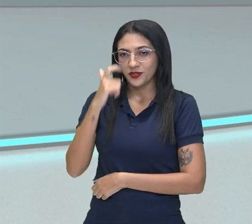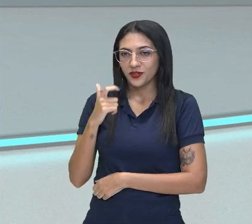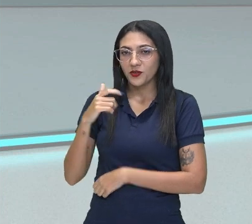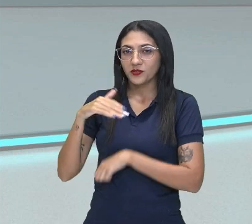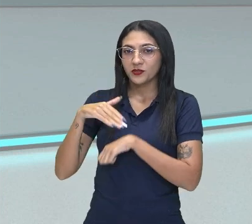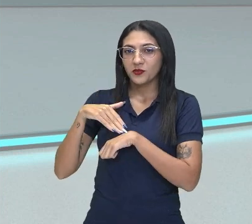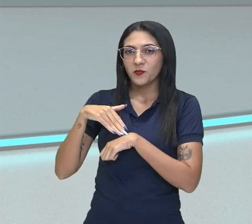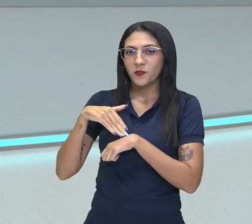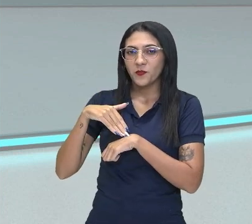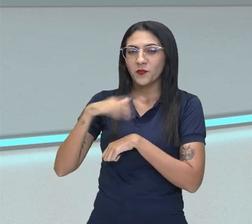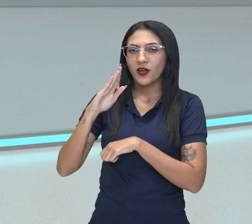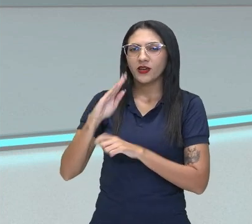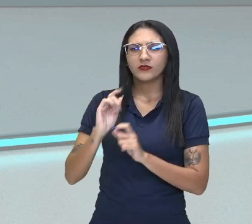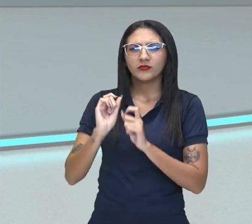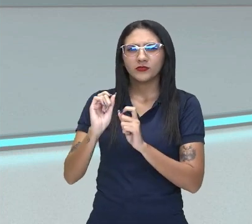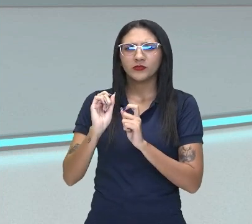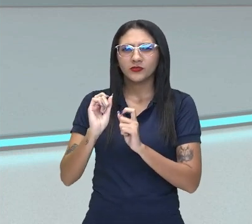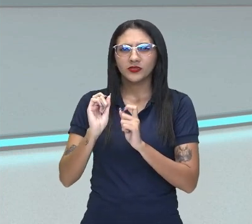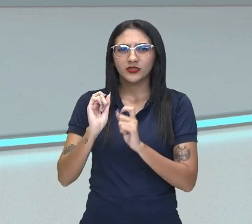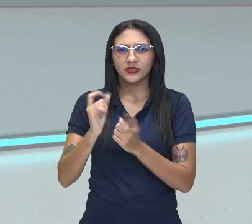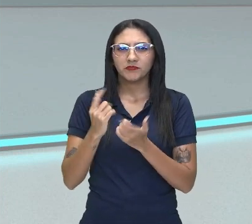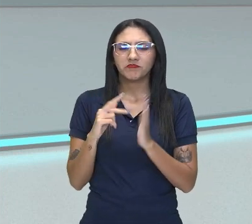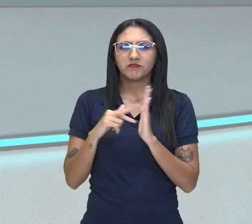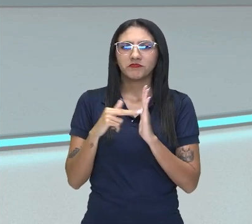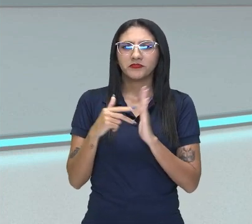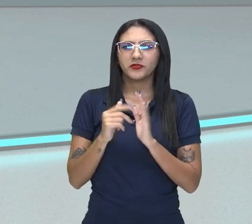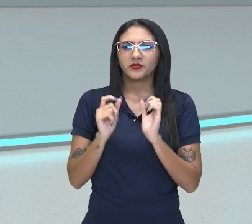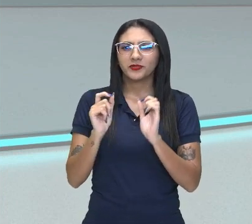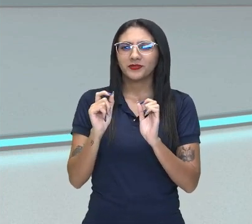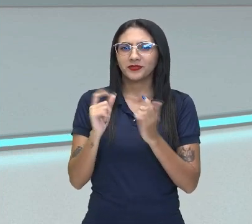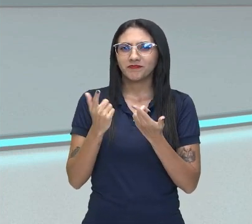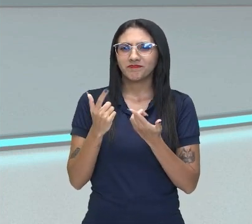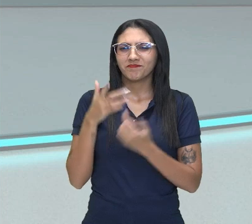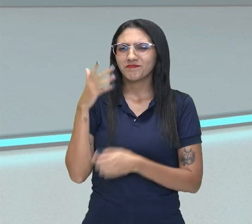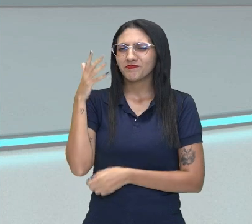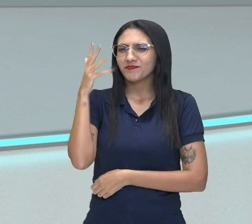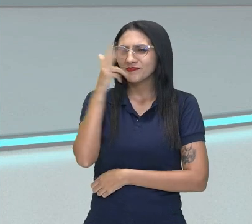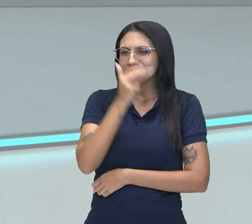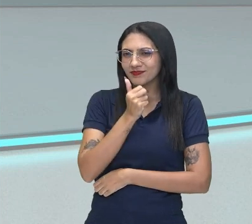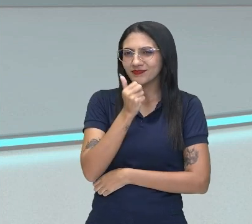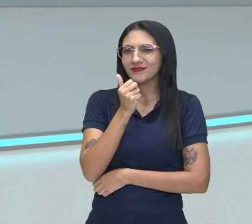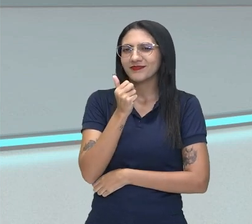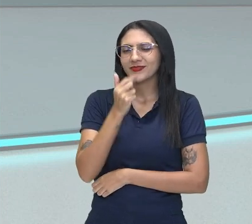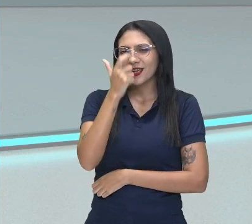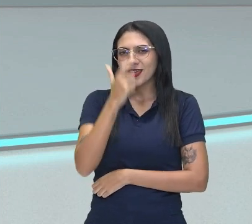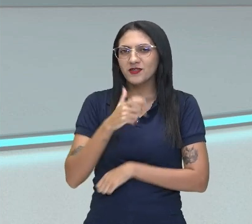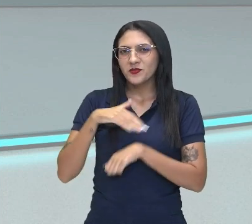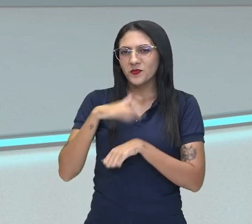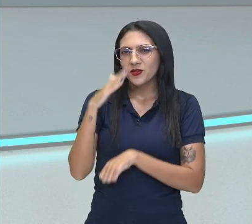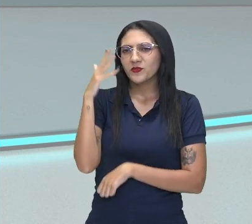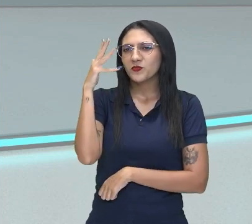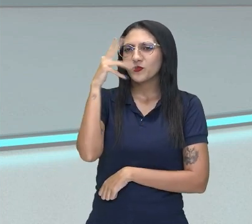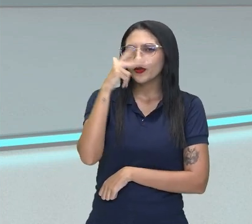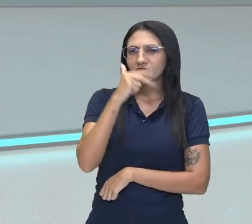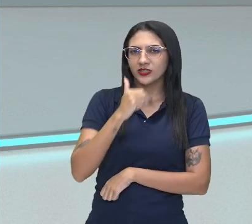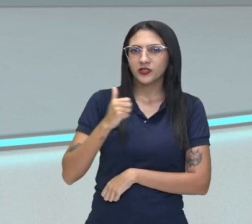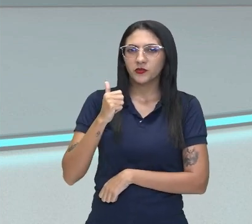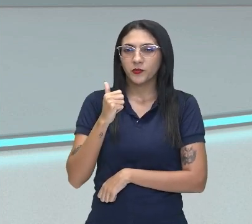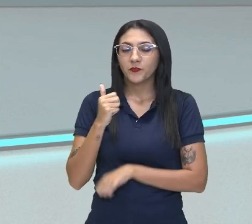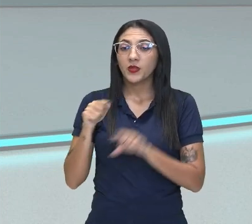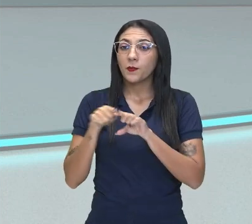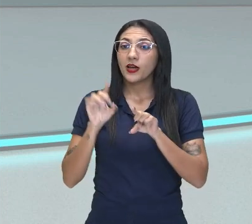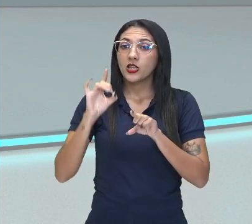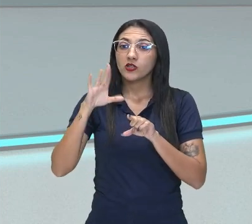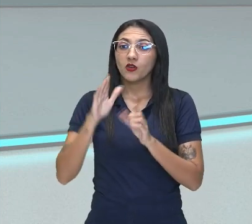handsome. Handsome significa bonito, ok? Só que é utilizado apenas para